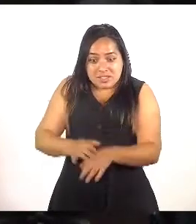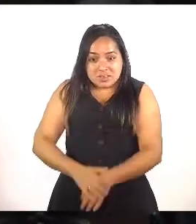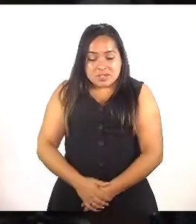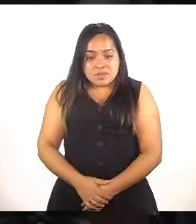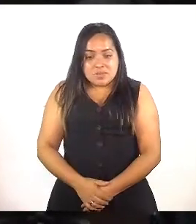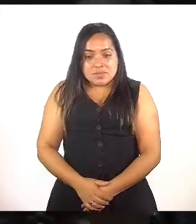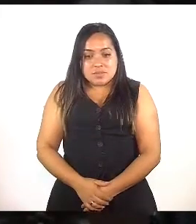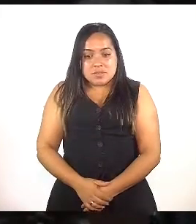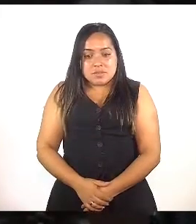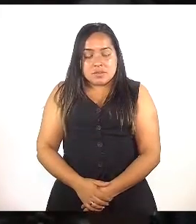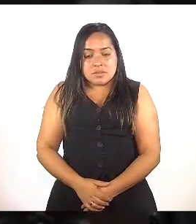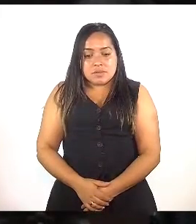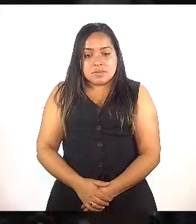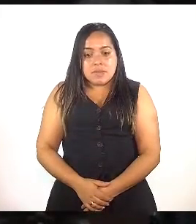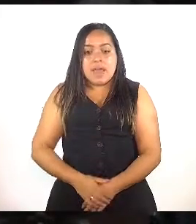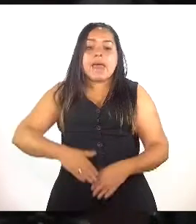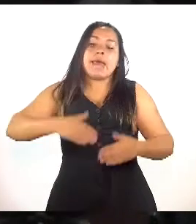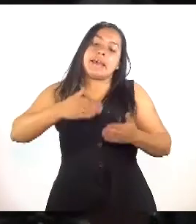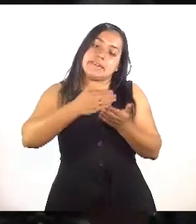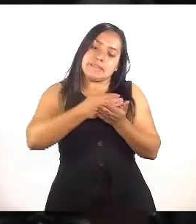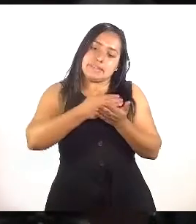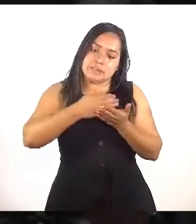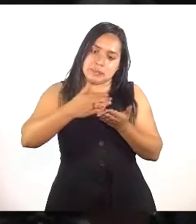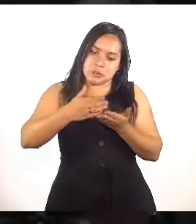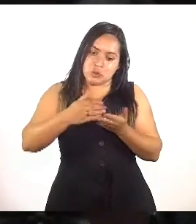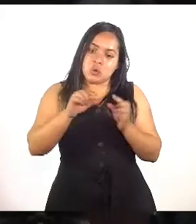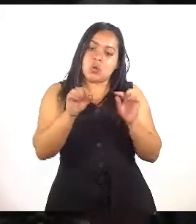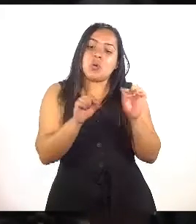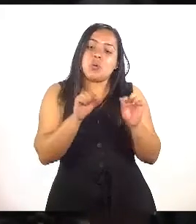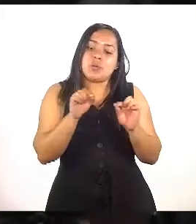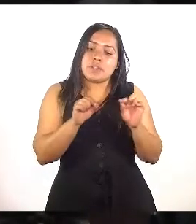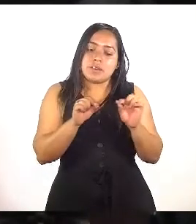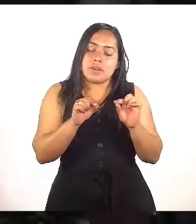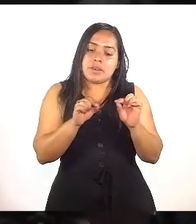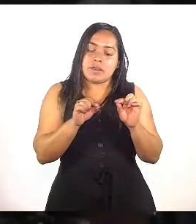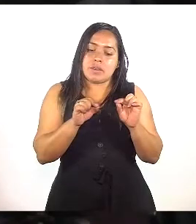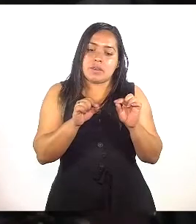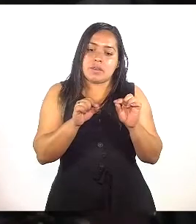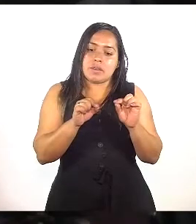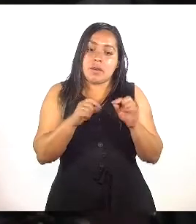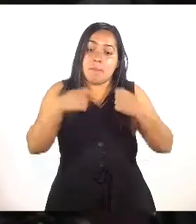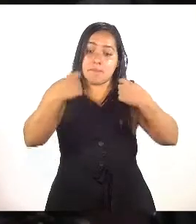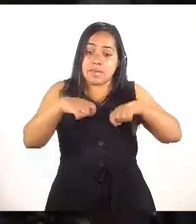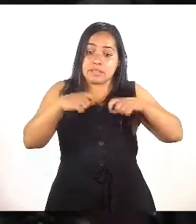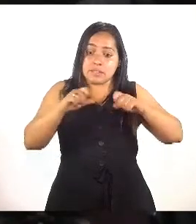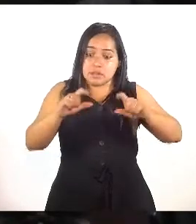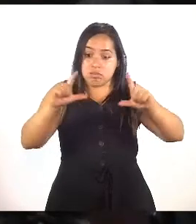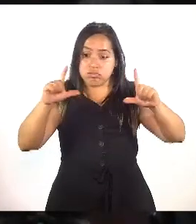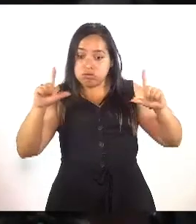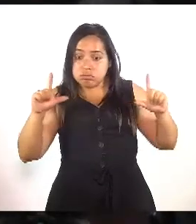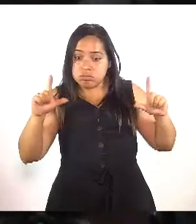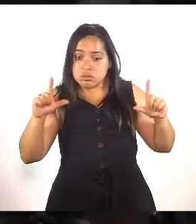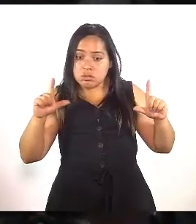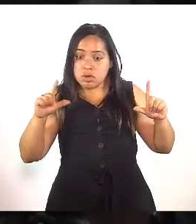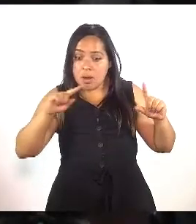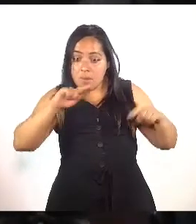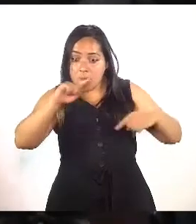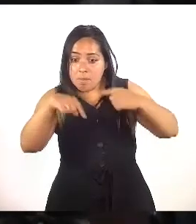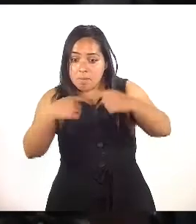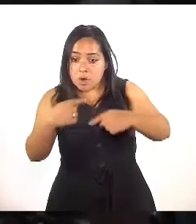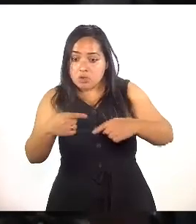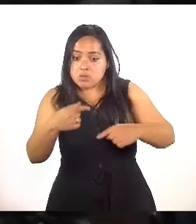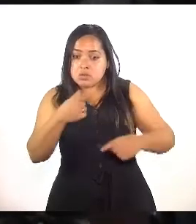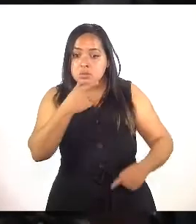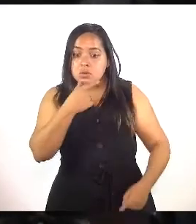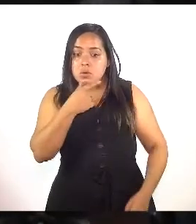dar início à arguição pública. Para isso, tem que abrir o sinal para o próximo